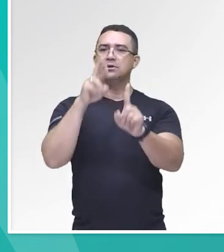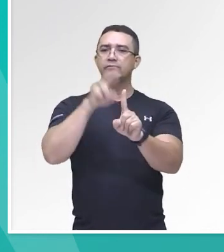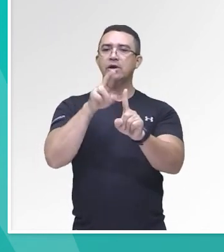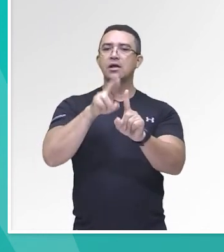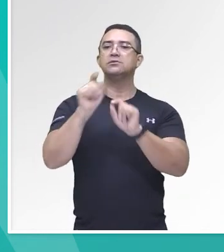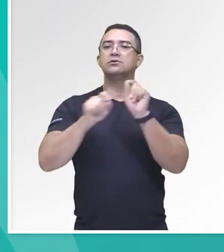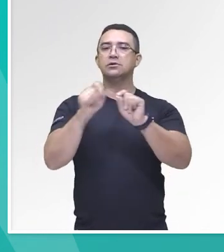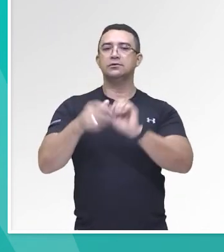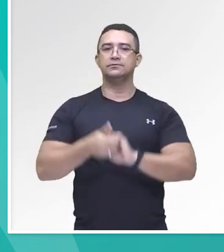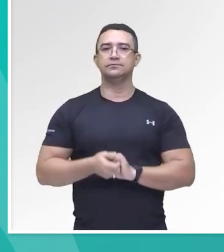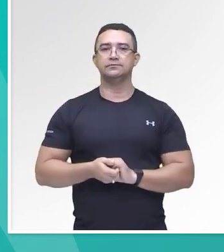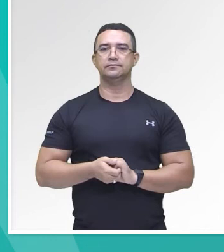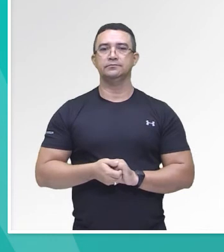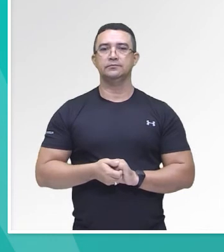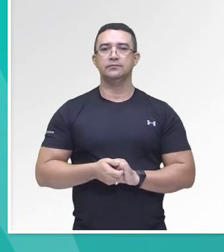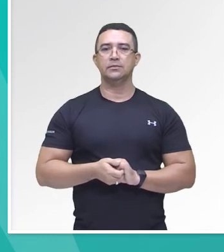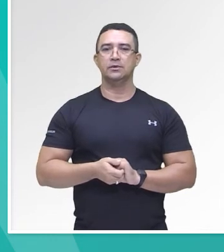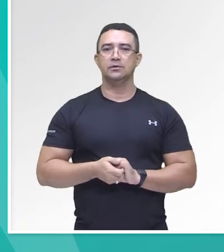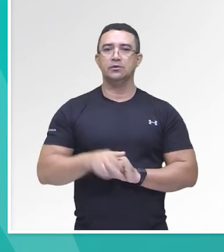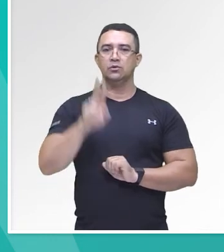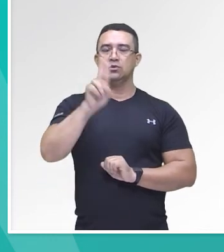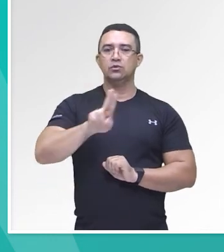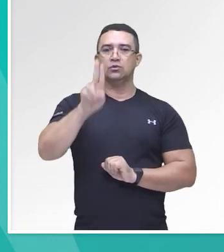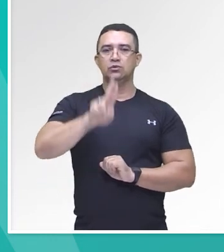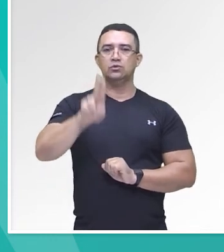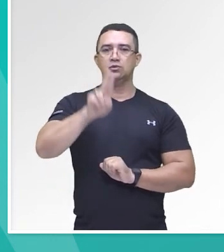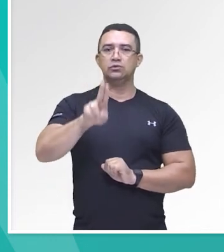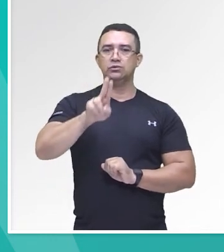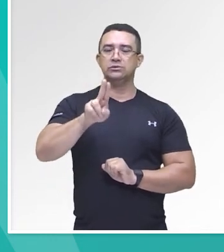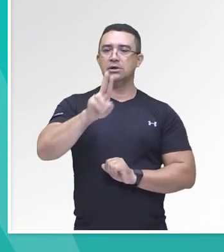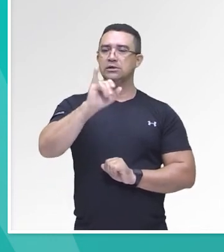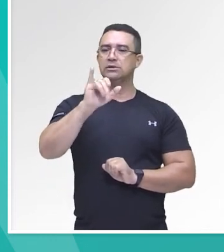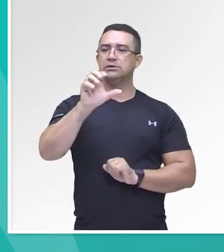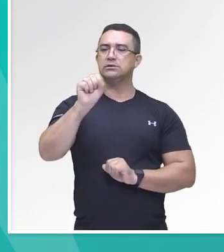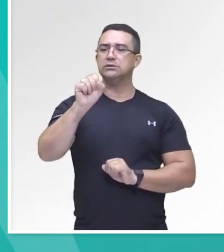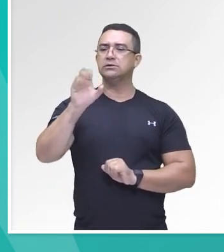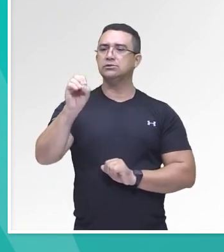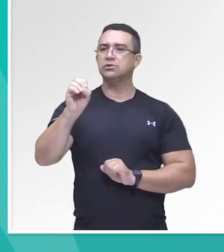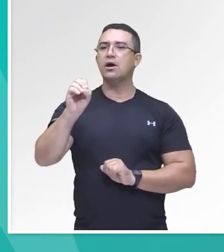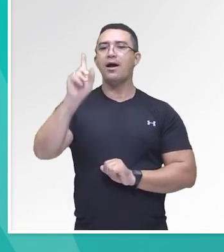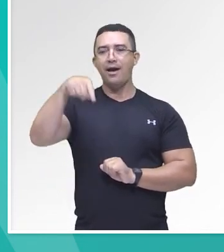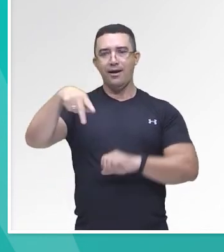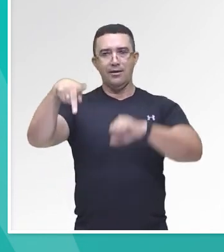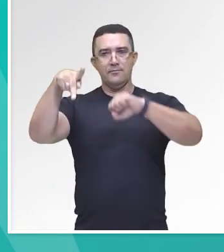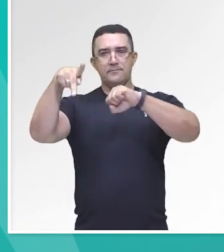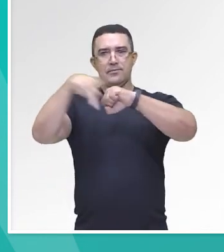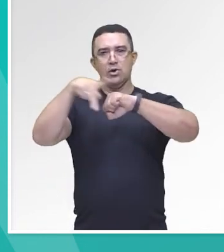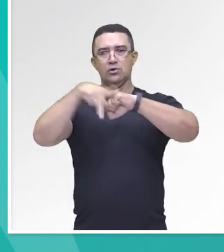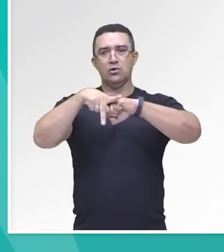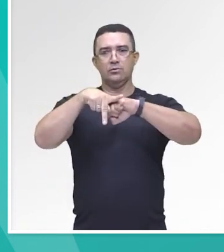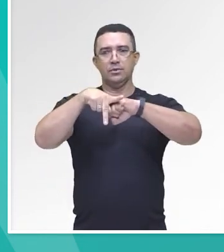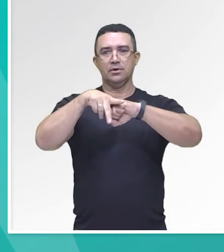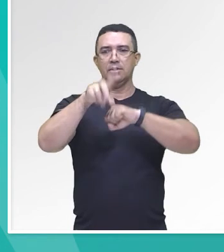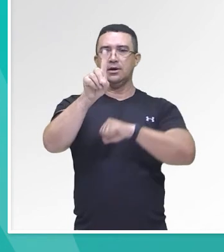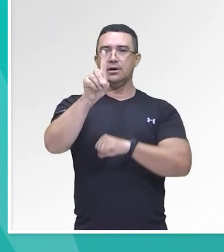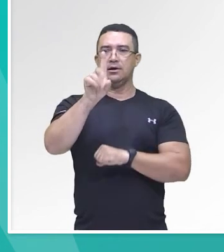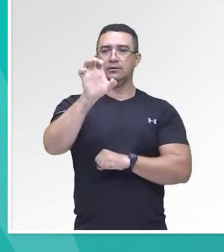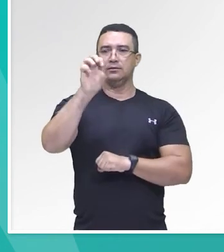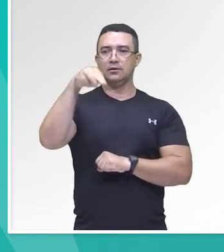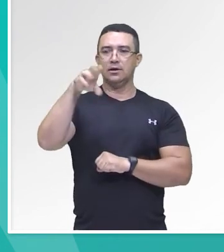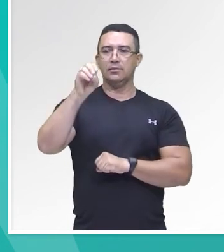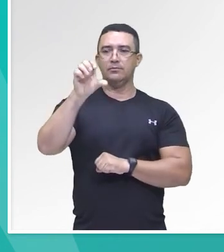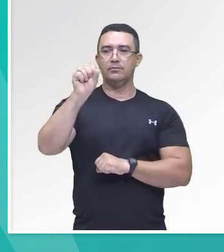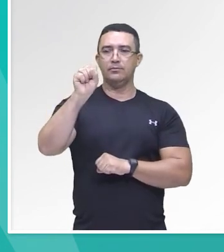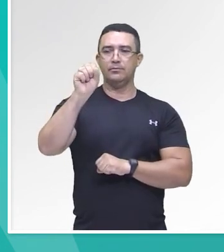quê? Utilizando um pronome demonstrativo. Pronome demonstrativo isso. Este pronome demonstrativo